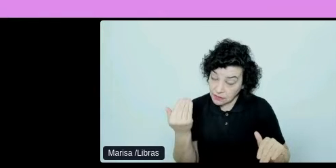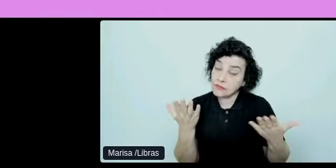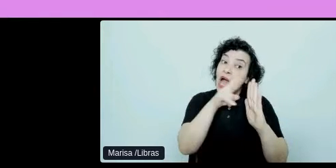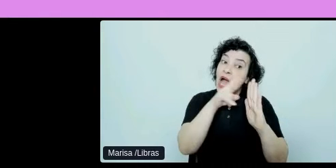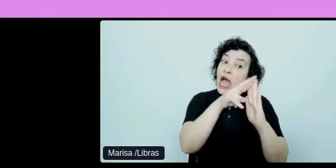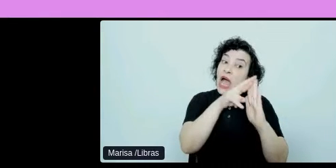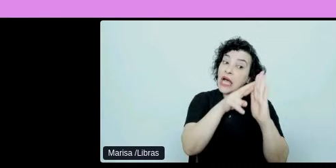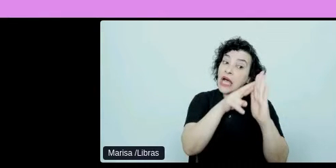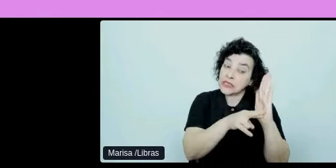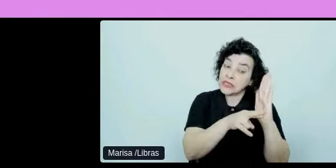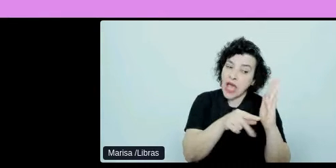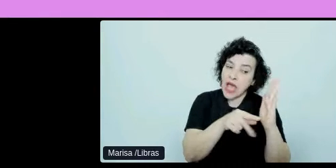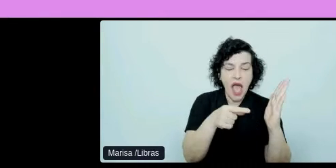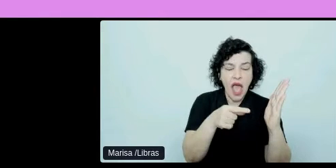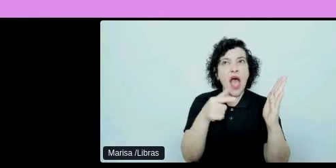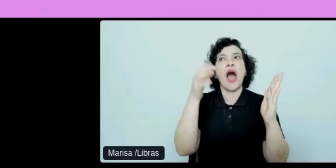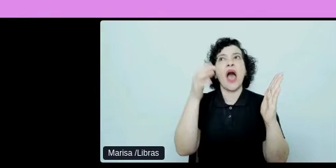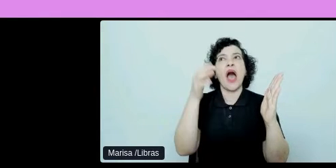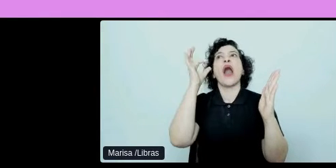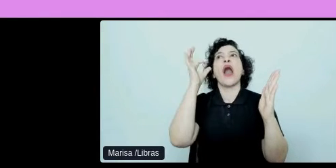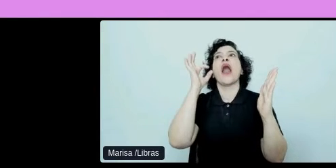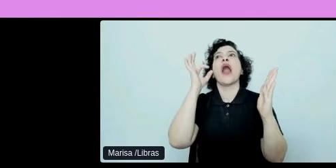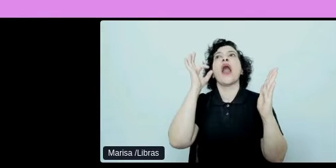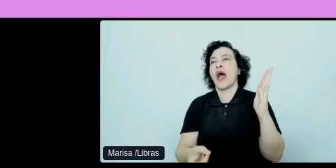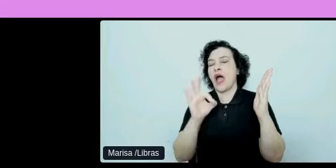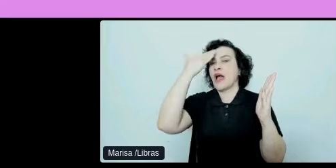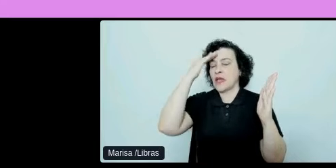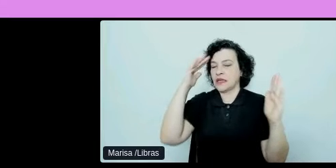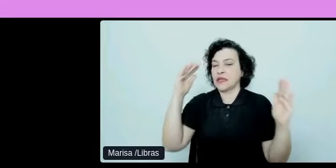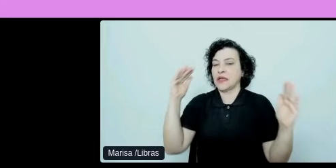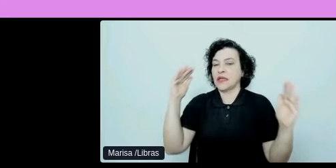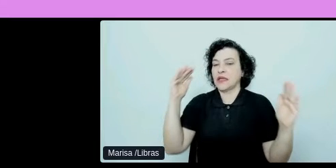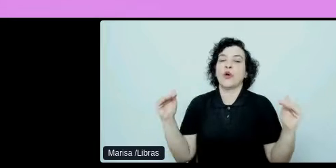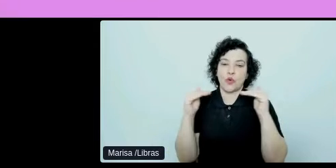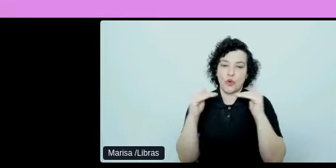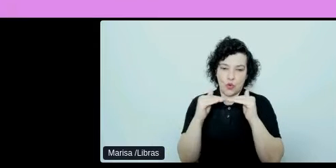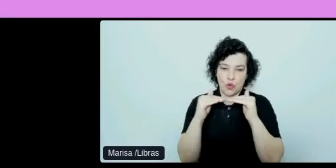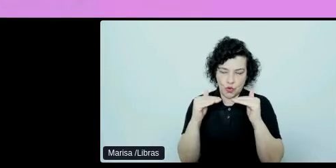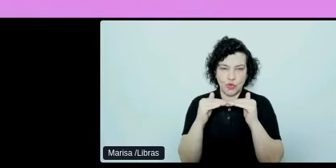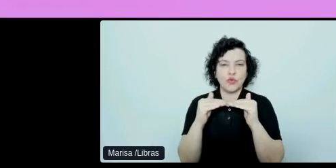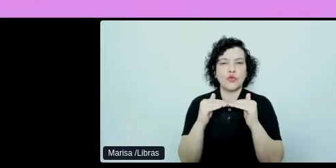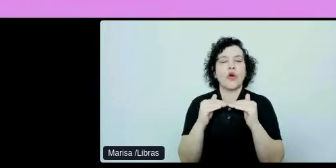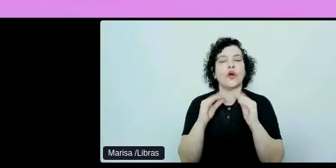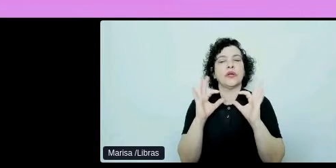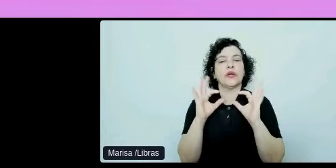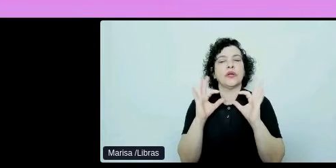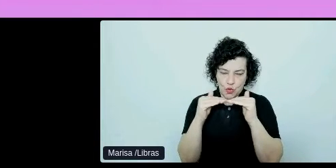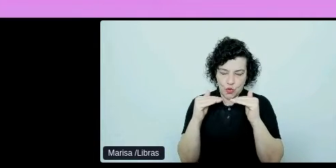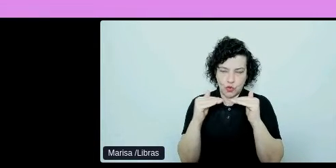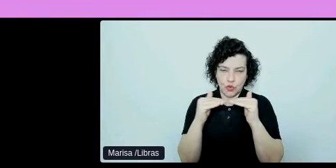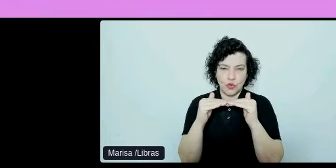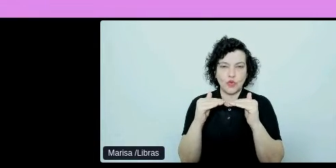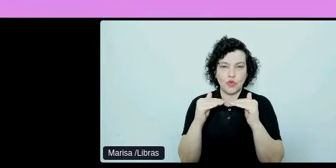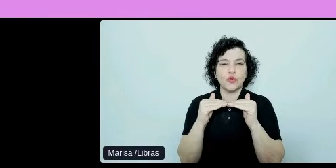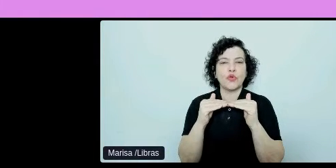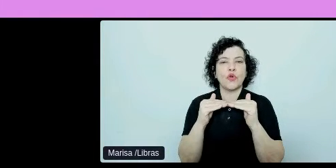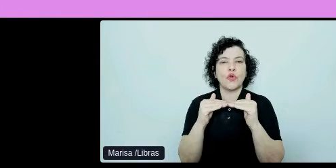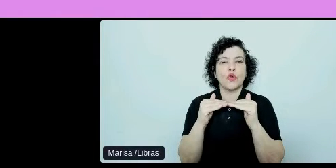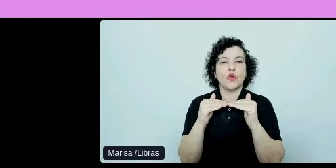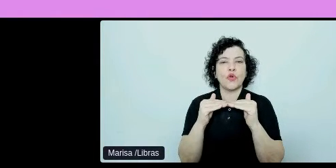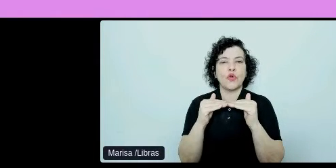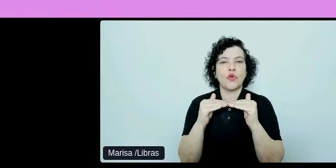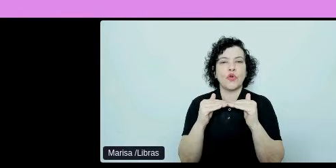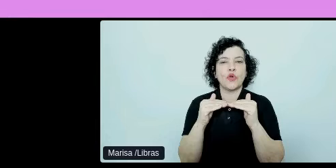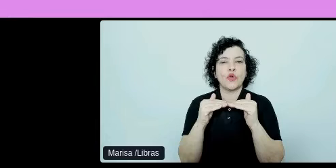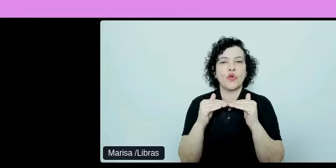para a gente, que a gente concorda com o raciocínio por trás daquilo e vê que aquilo realmente é necessário, que tem